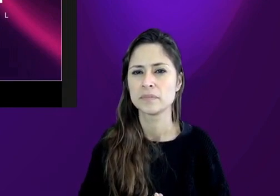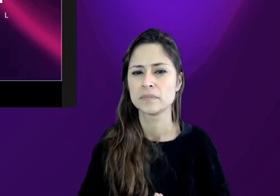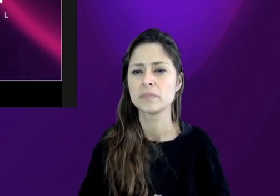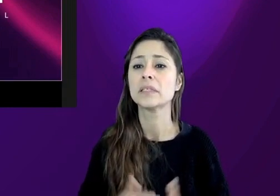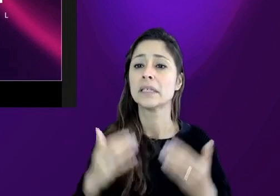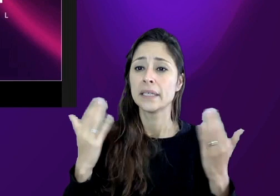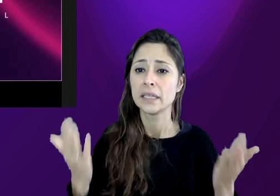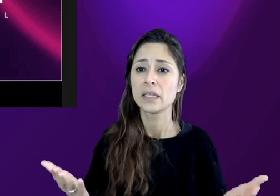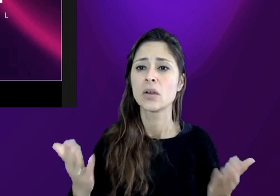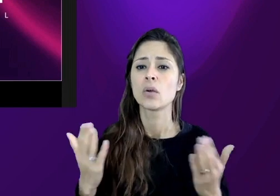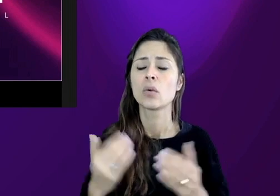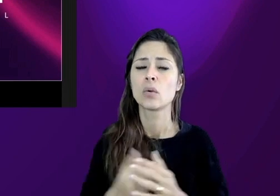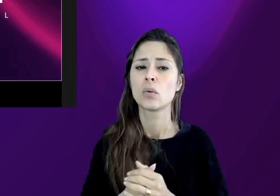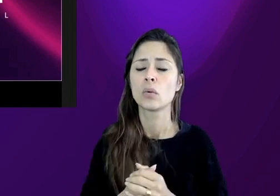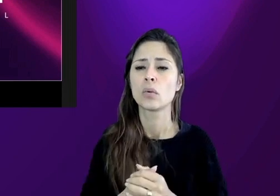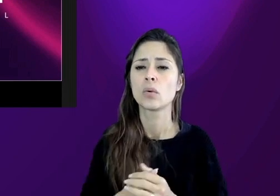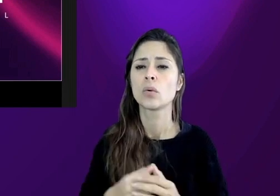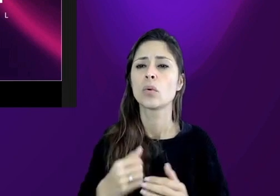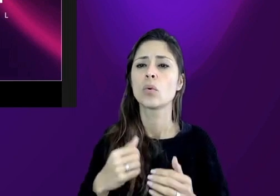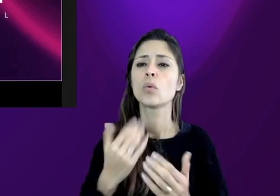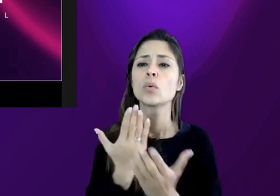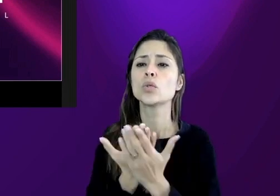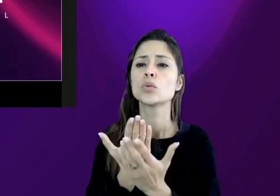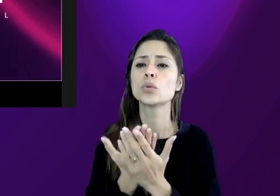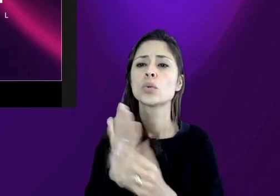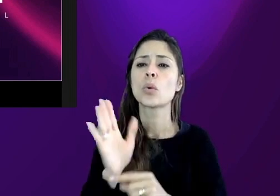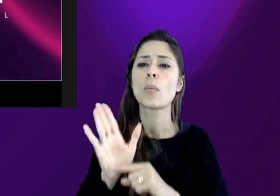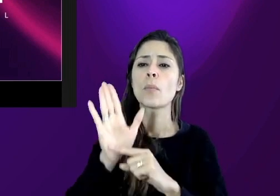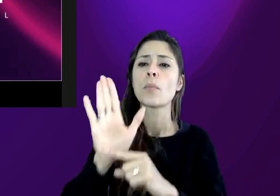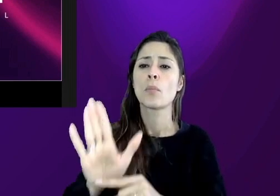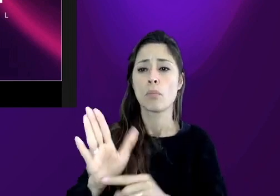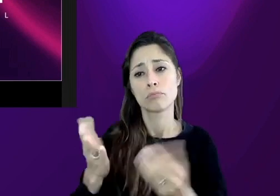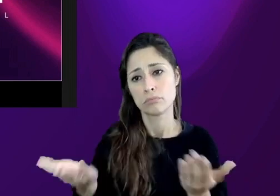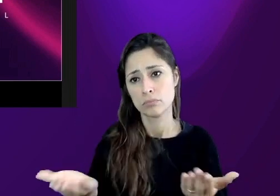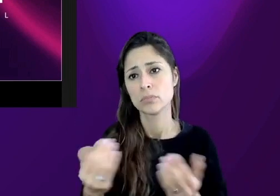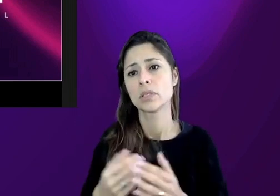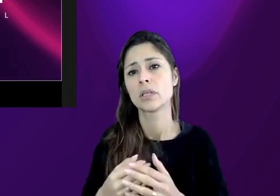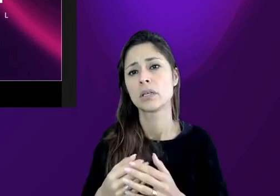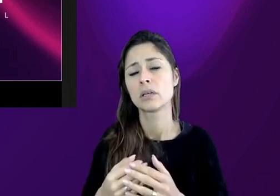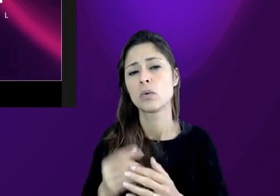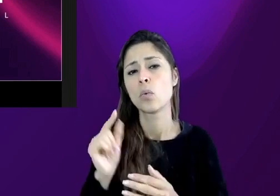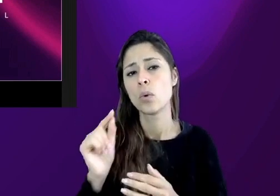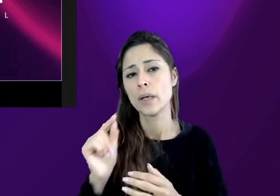Então, os estudos vêm mostrando que